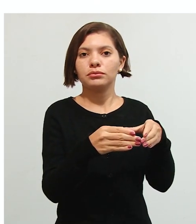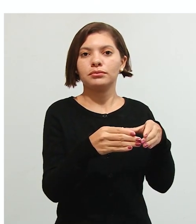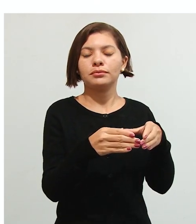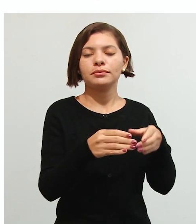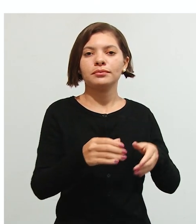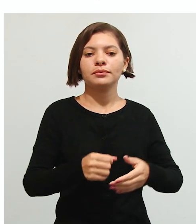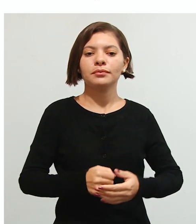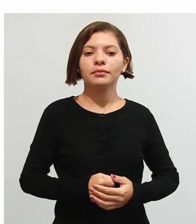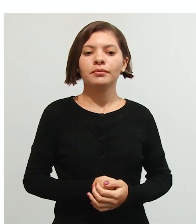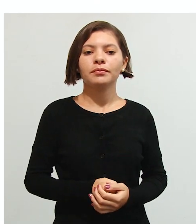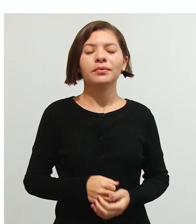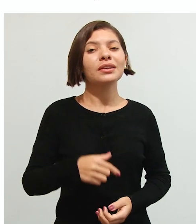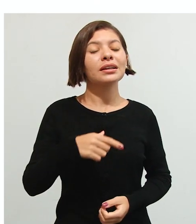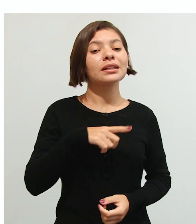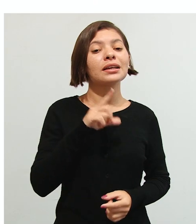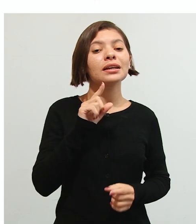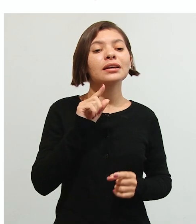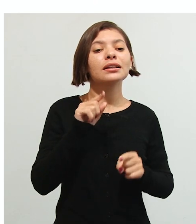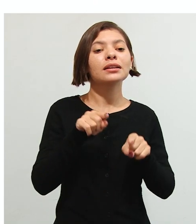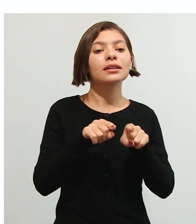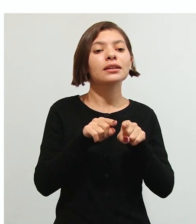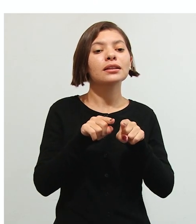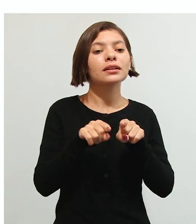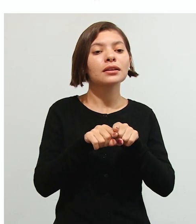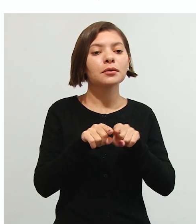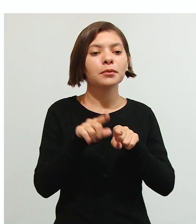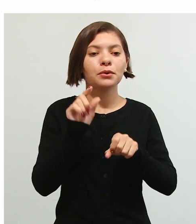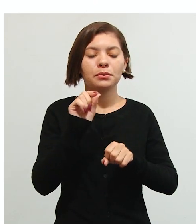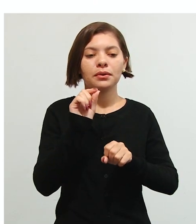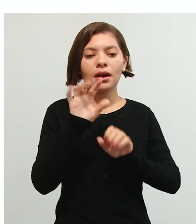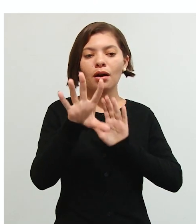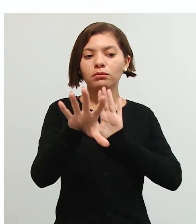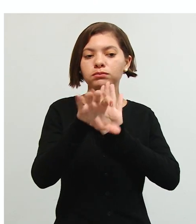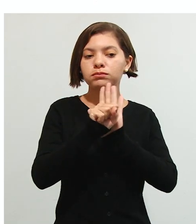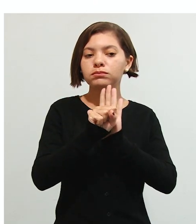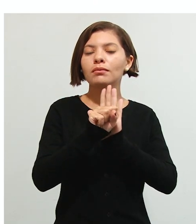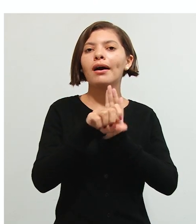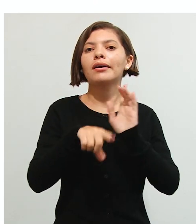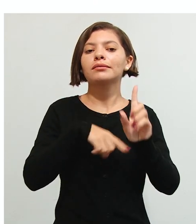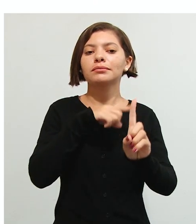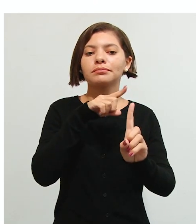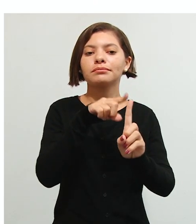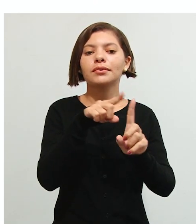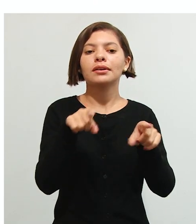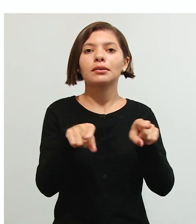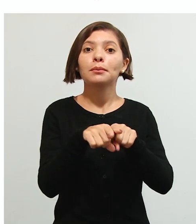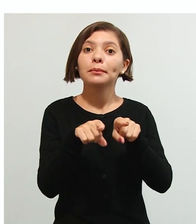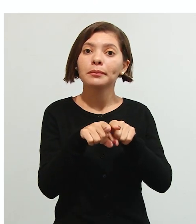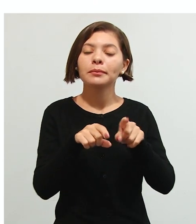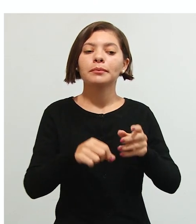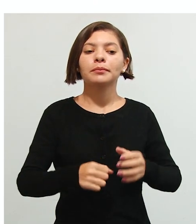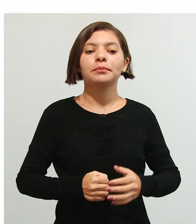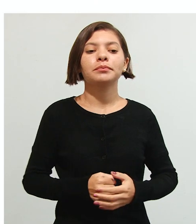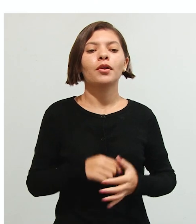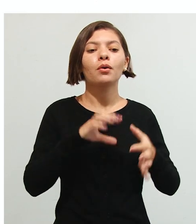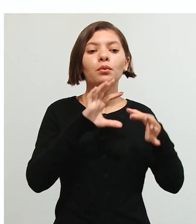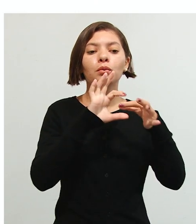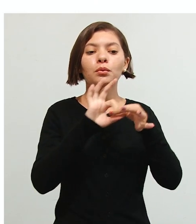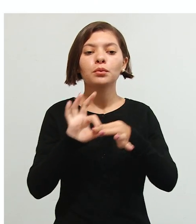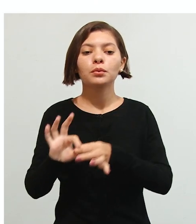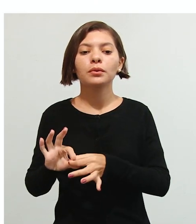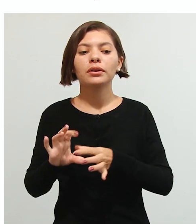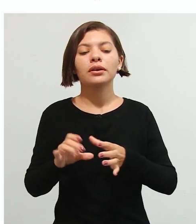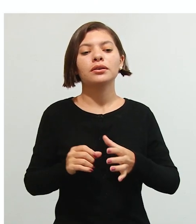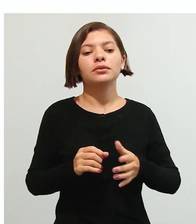só coletivo, que existem as questões da subjetividade e objetividade, né? Que existem aqui os